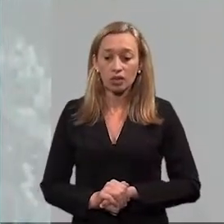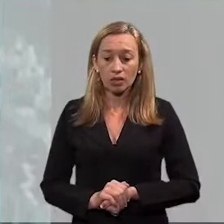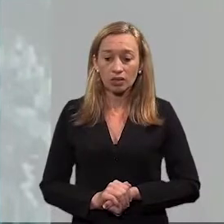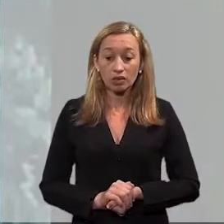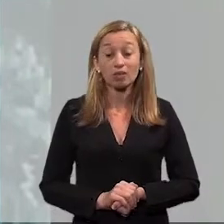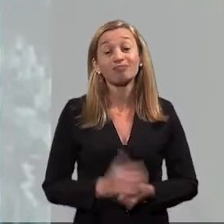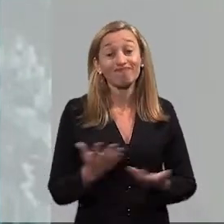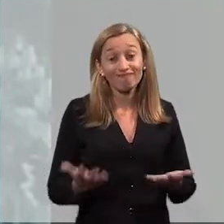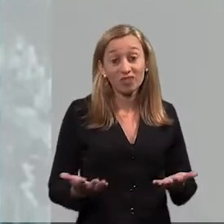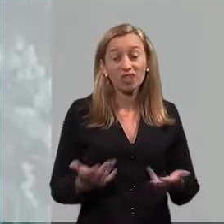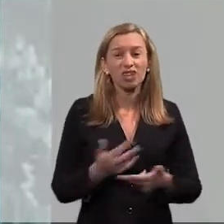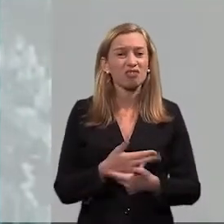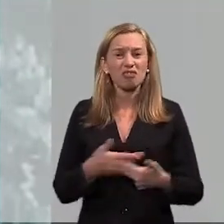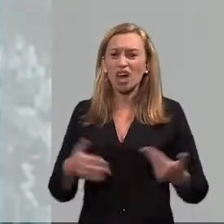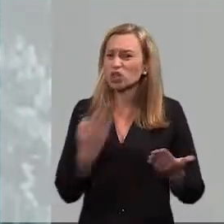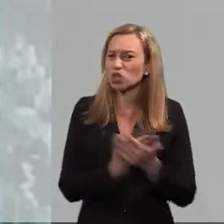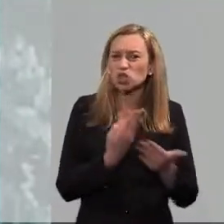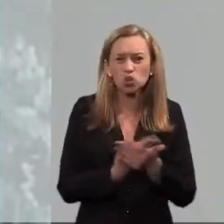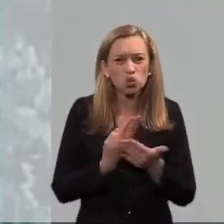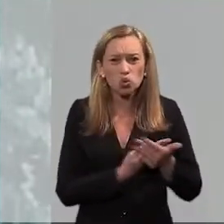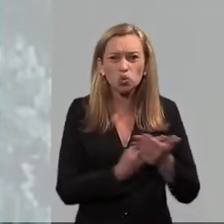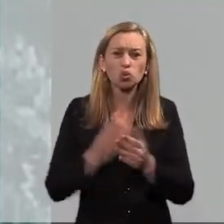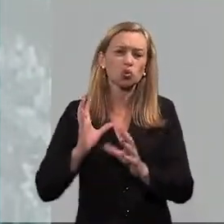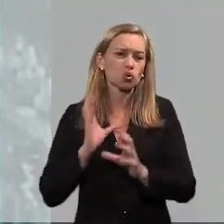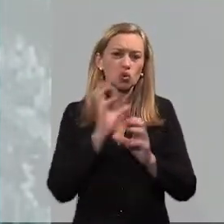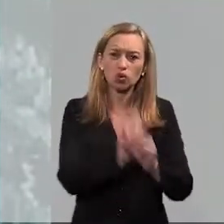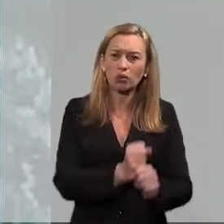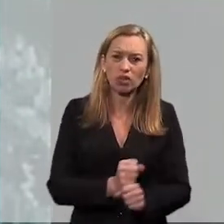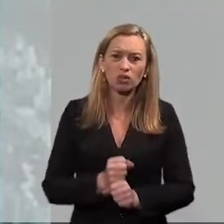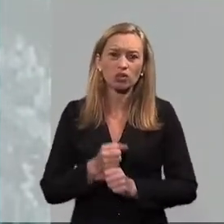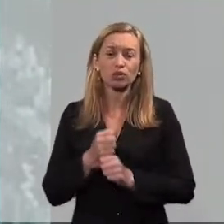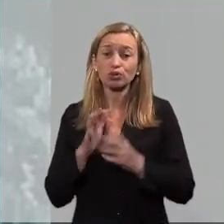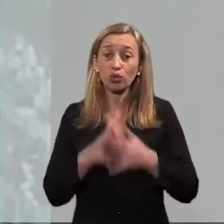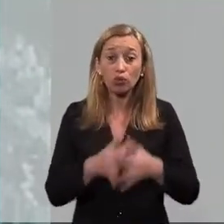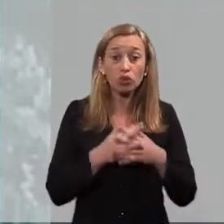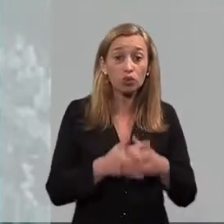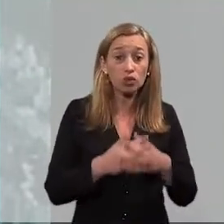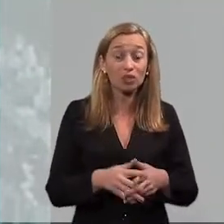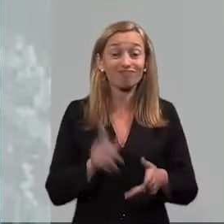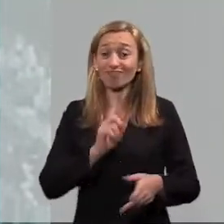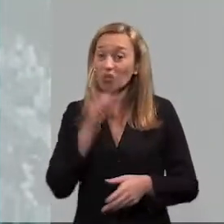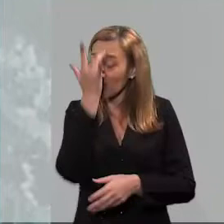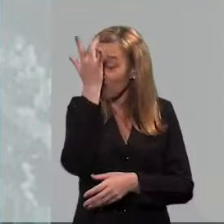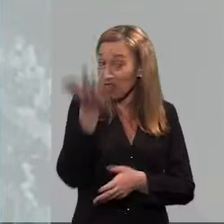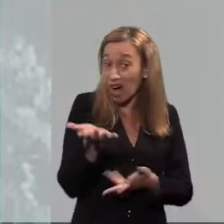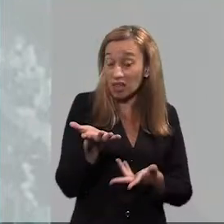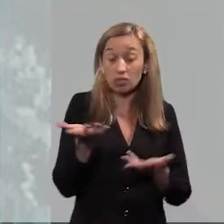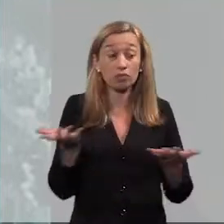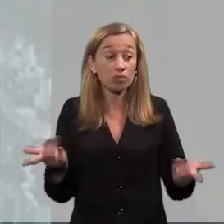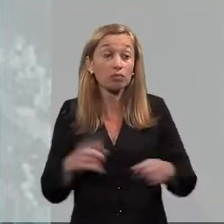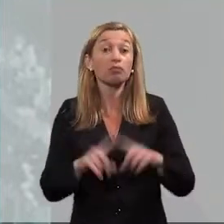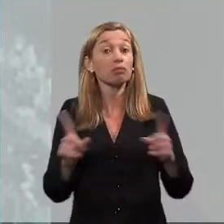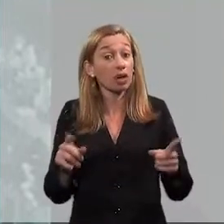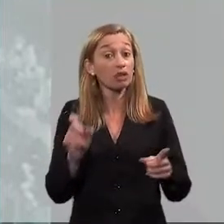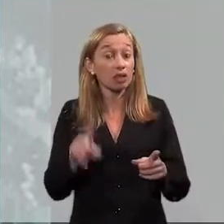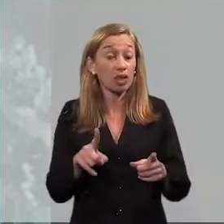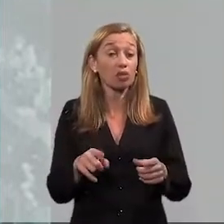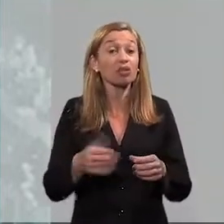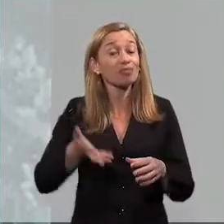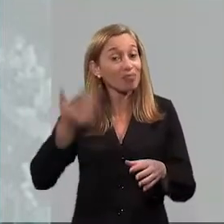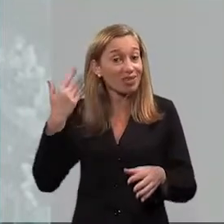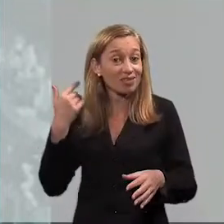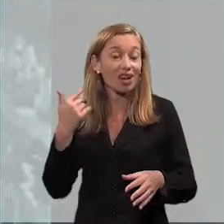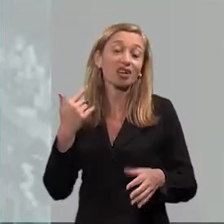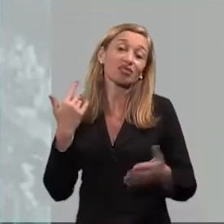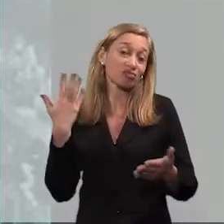Então, assim, é claro que há vários estudos atuariais, cálculos de extrema complexidade, que não são fáceis de serem feitos, mas era o